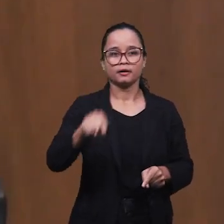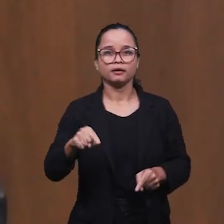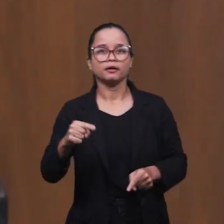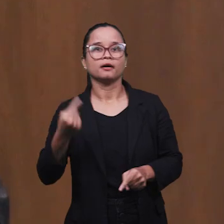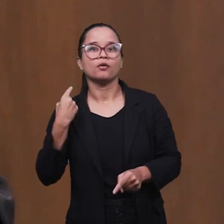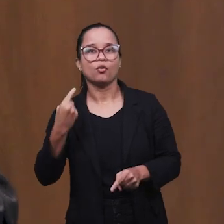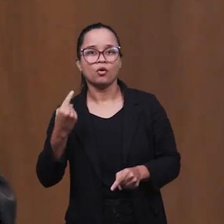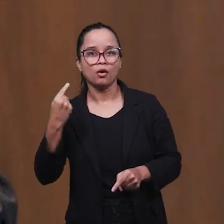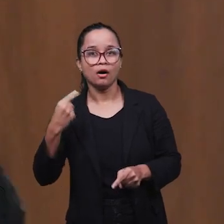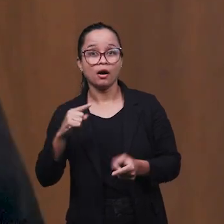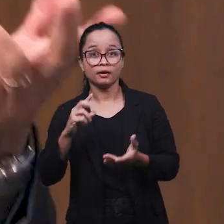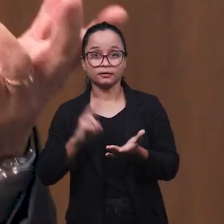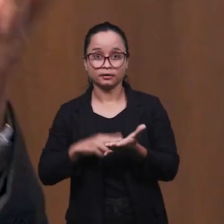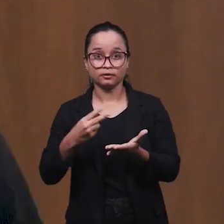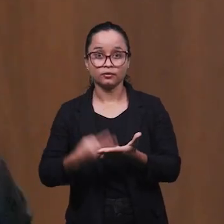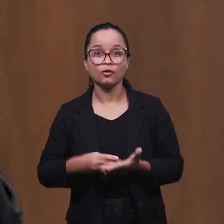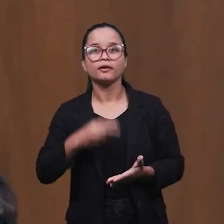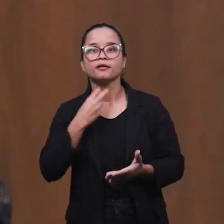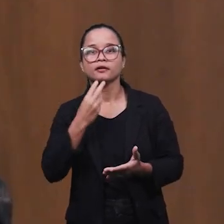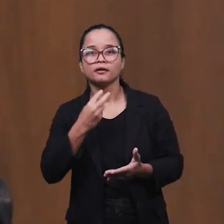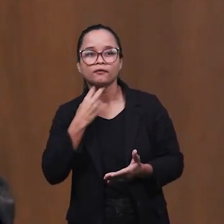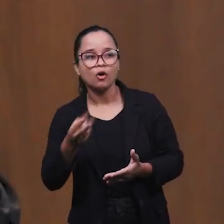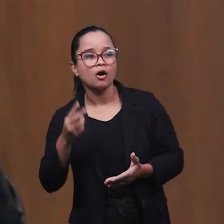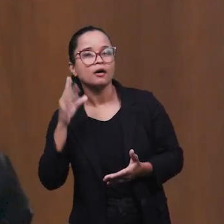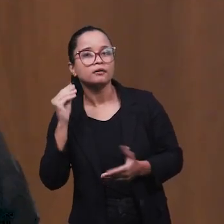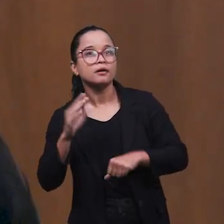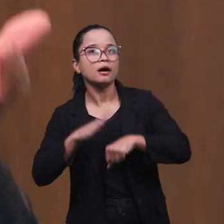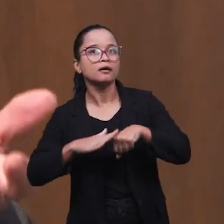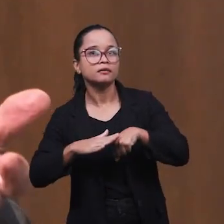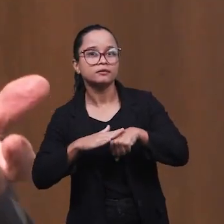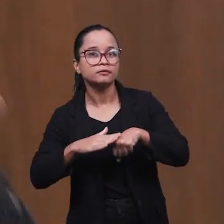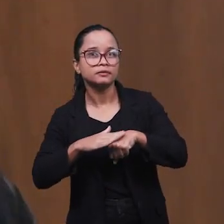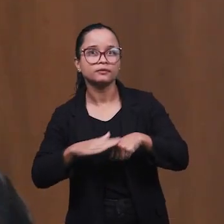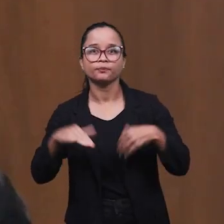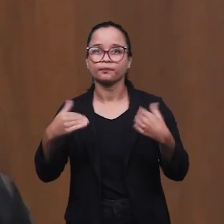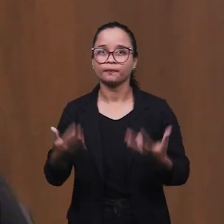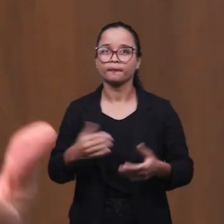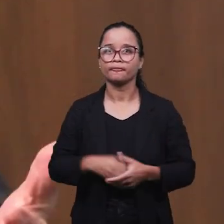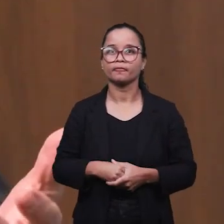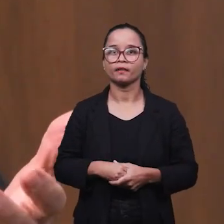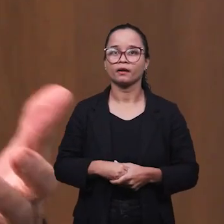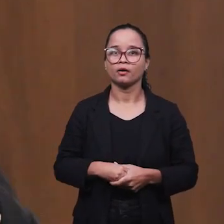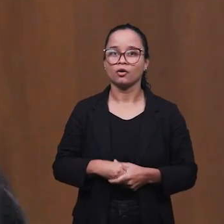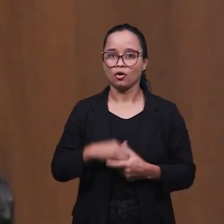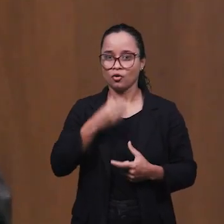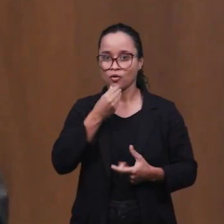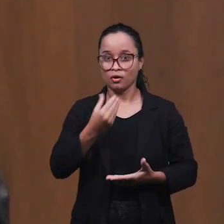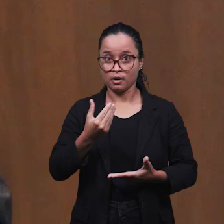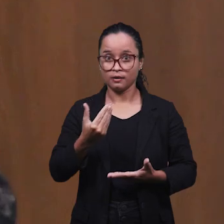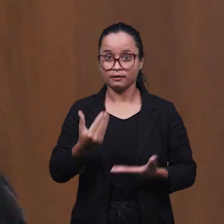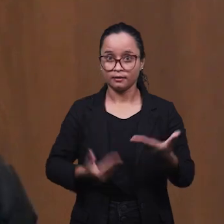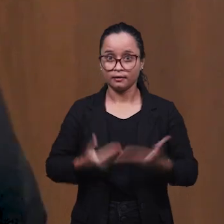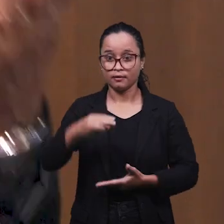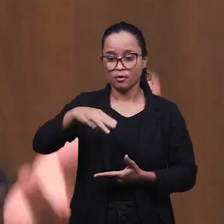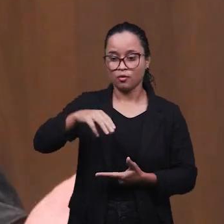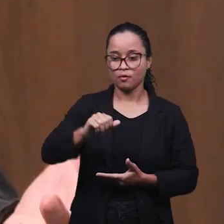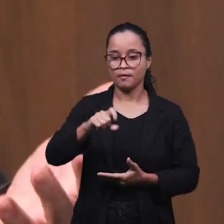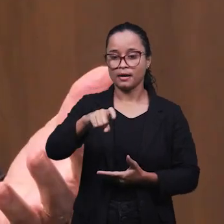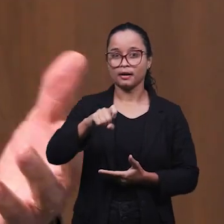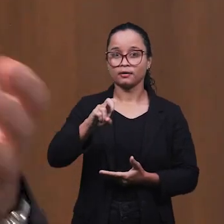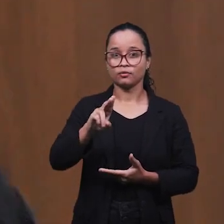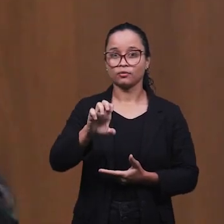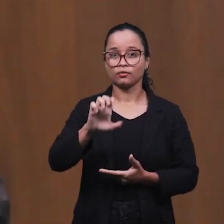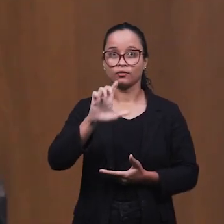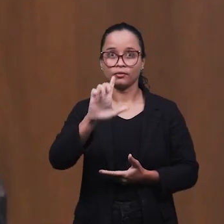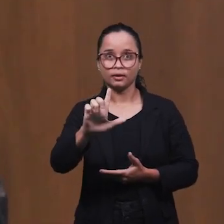voz audível e eu conseguia conversar com ele. O nome, inclusive, desse irmão chama-se Maxwell. O Maxwell até hoje tem esse sistema